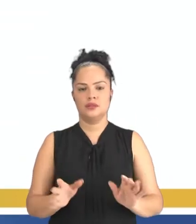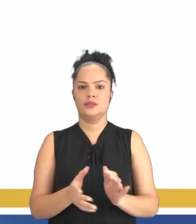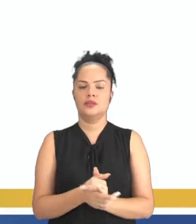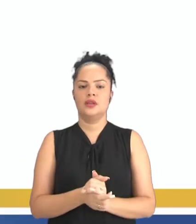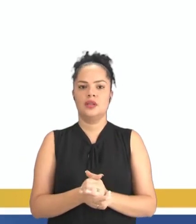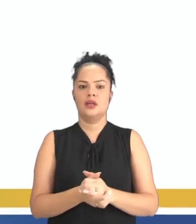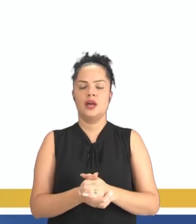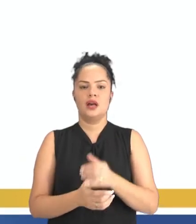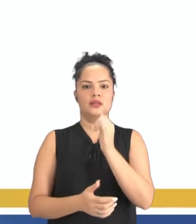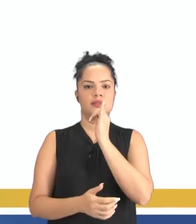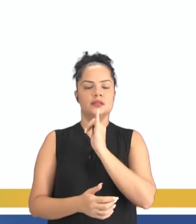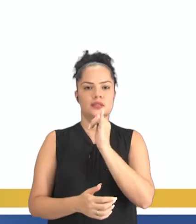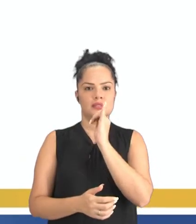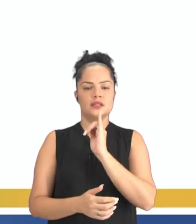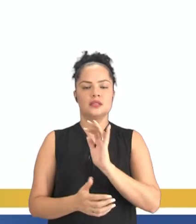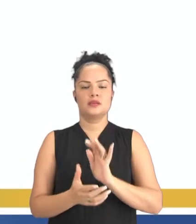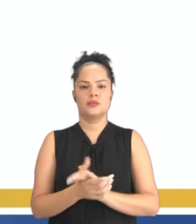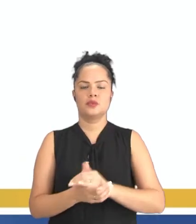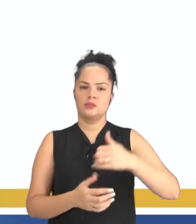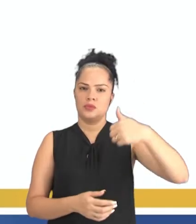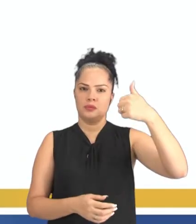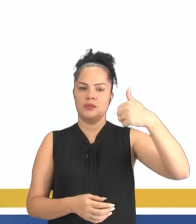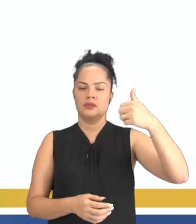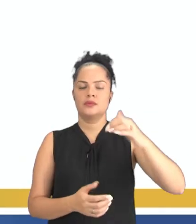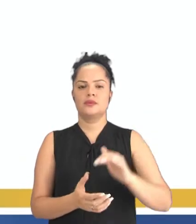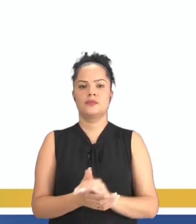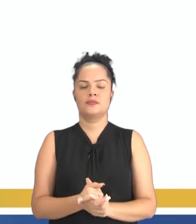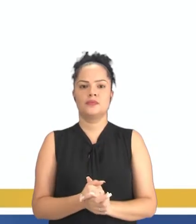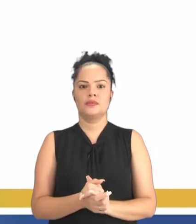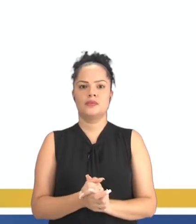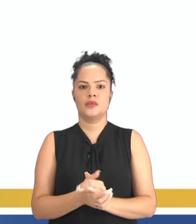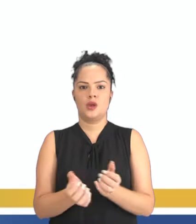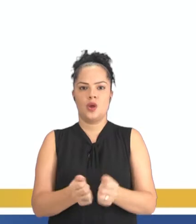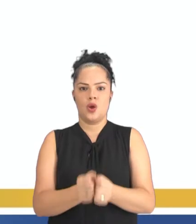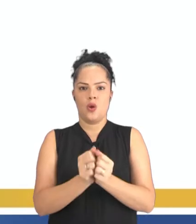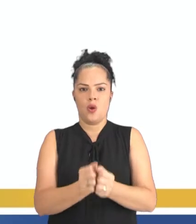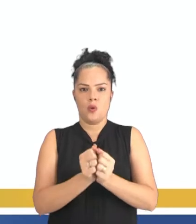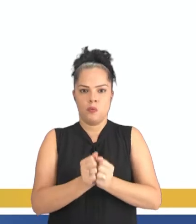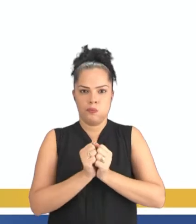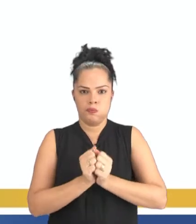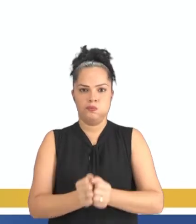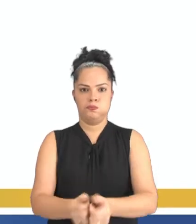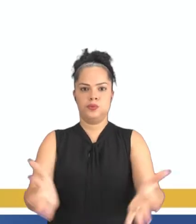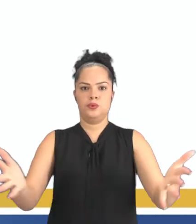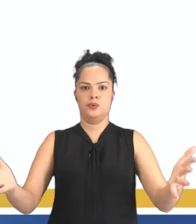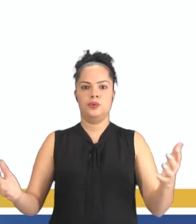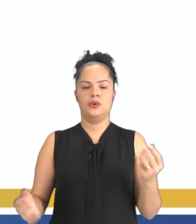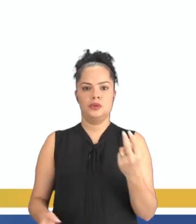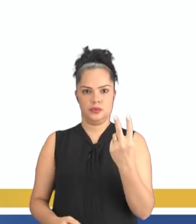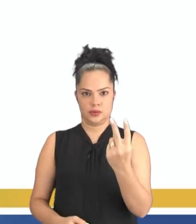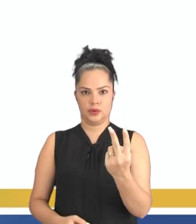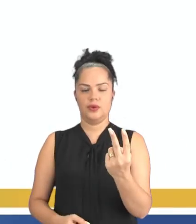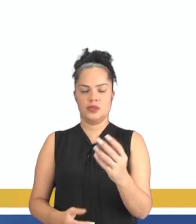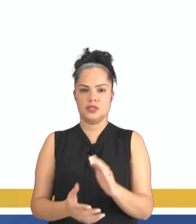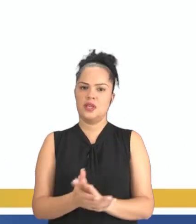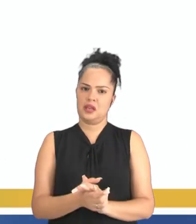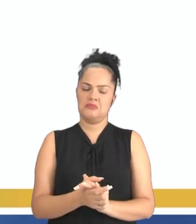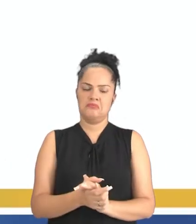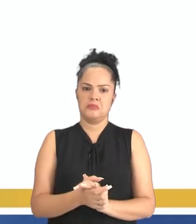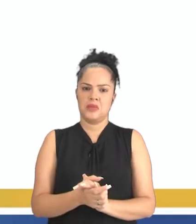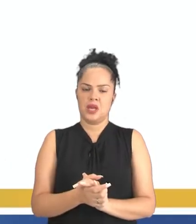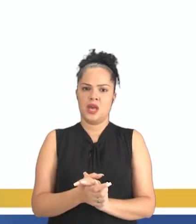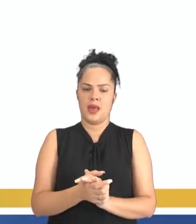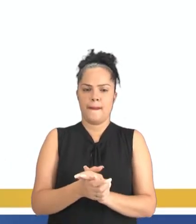enumerar alguns exemplos. O primeiro exemplo. Ao jogar dois dados no chão, por exemplo, as chances de